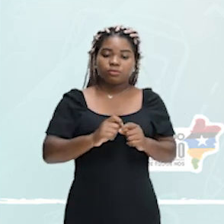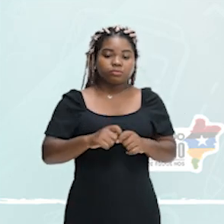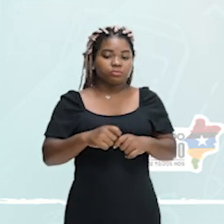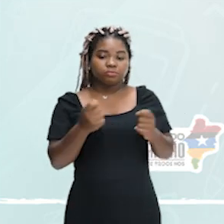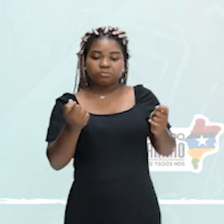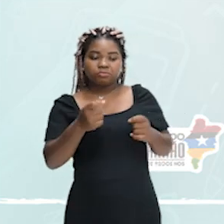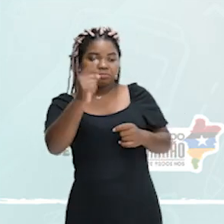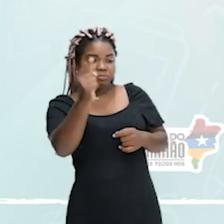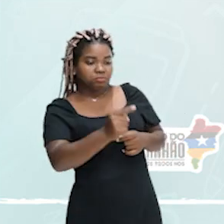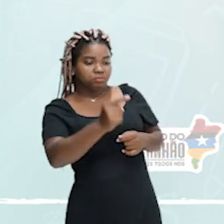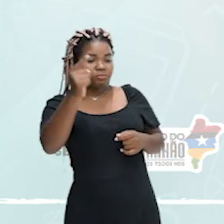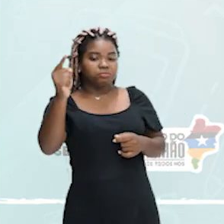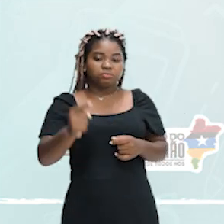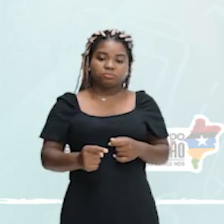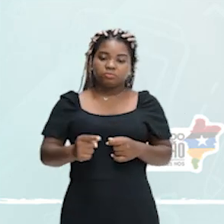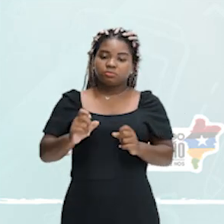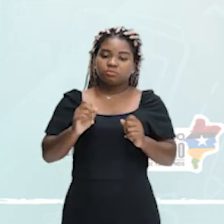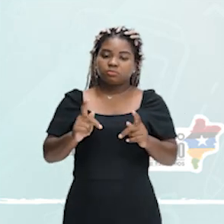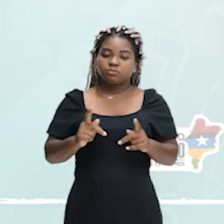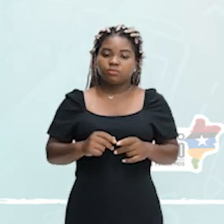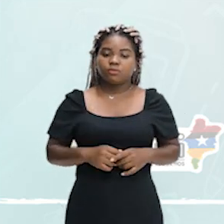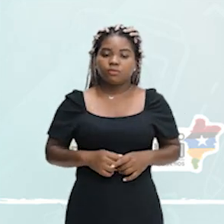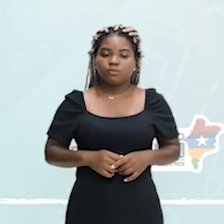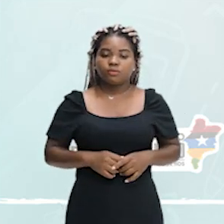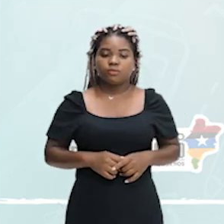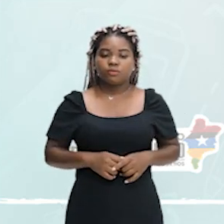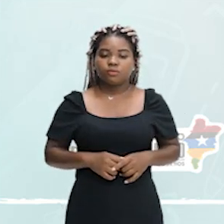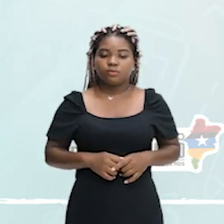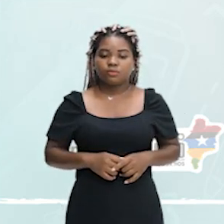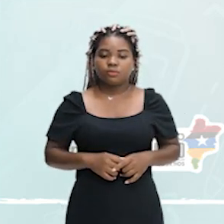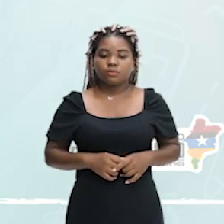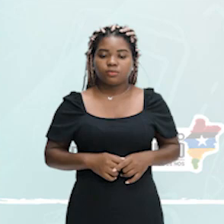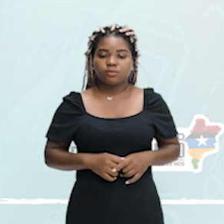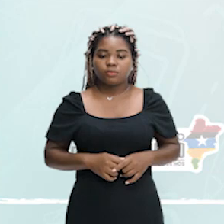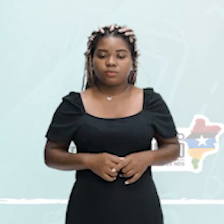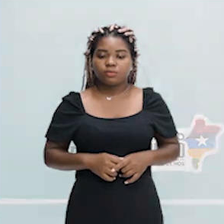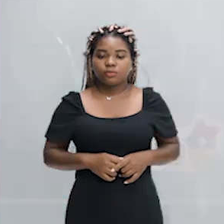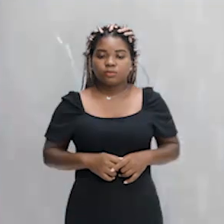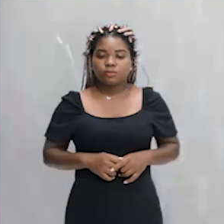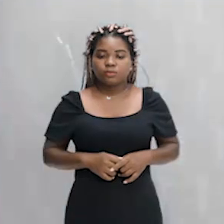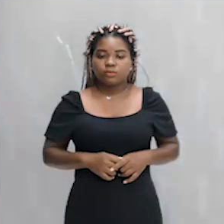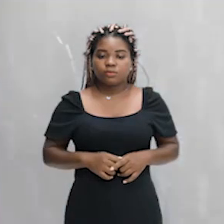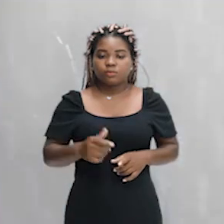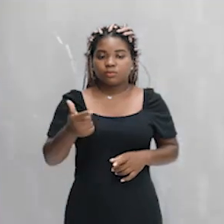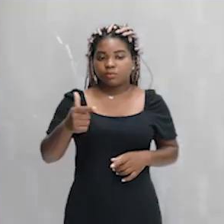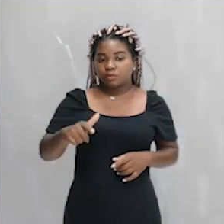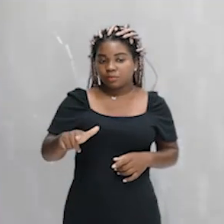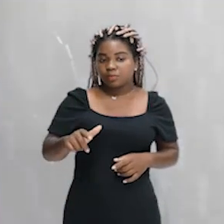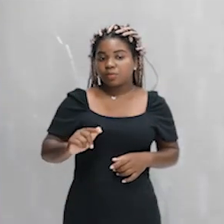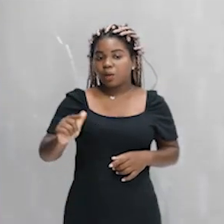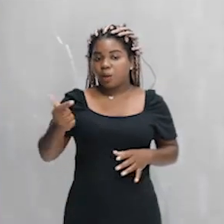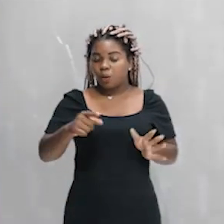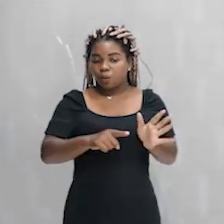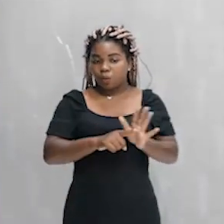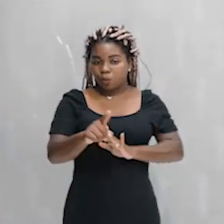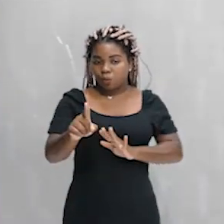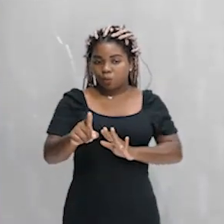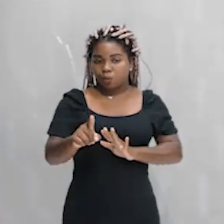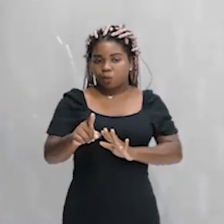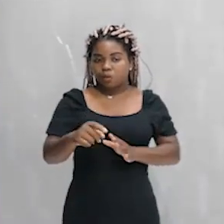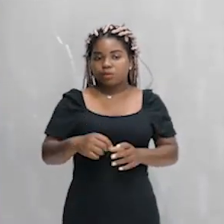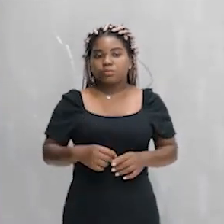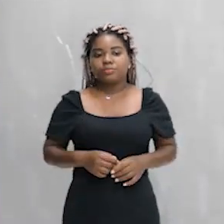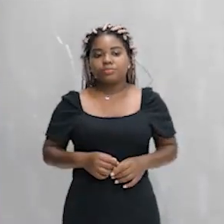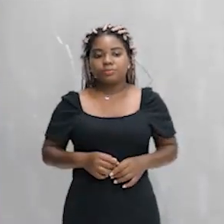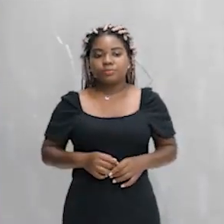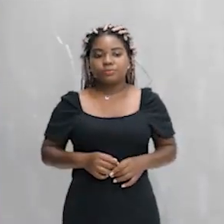aqui nas bases e desconsiderar elas, tá? Só atenção para esse detalhe. Vamos continuar aí, agora vamos passar para a